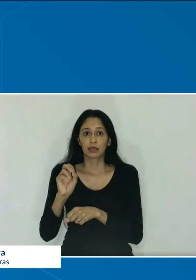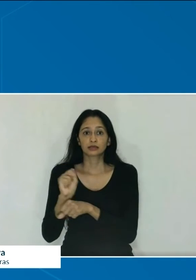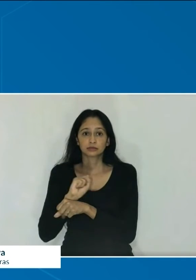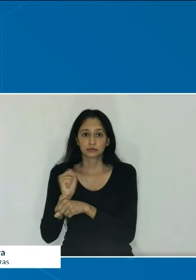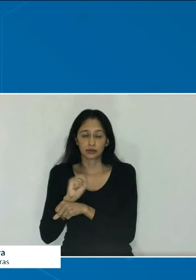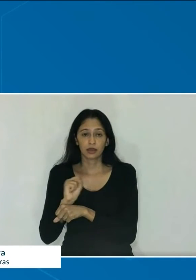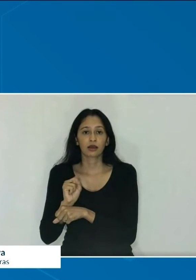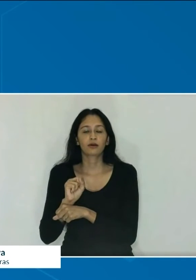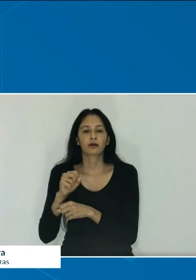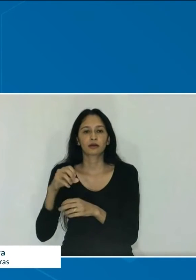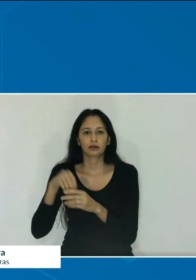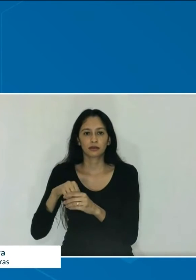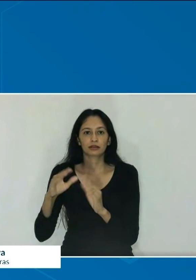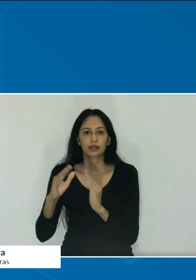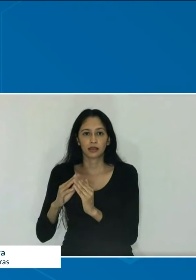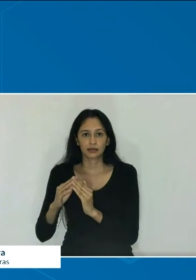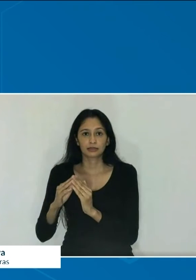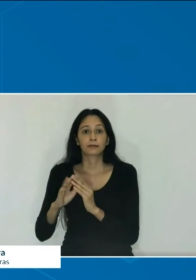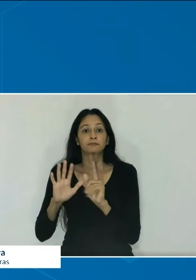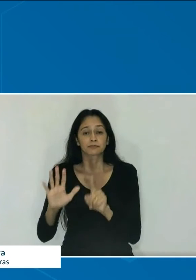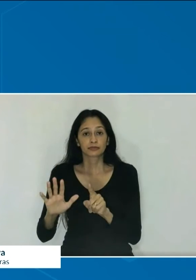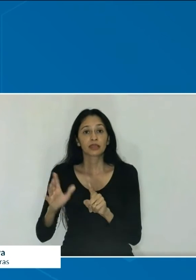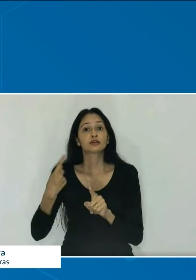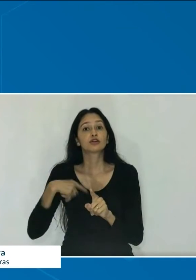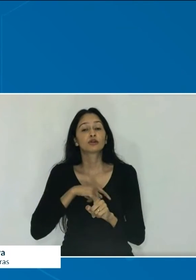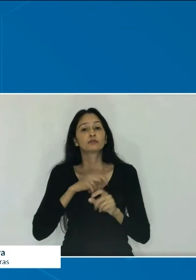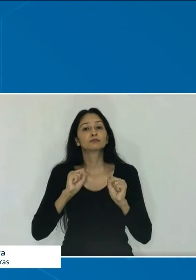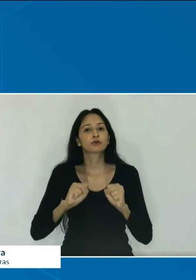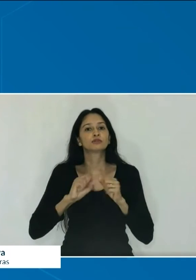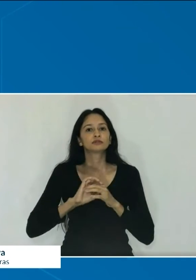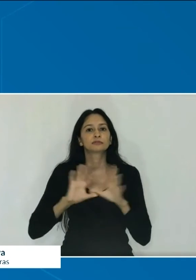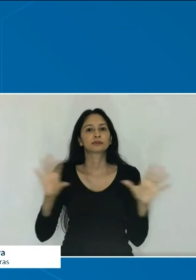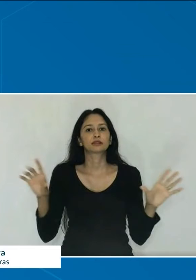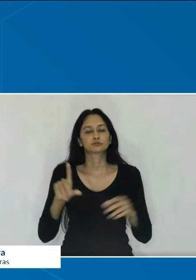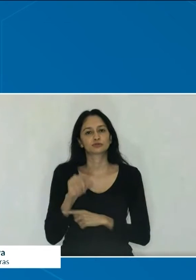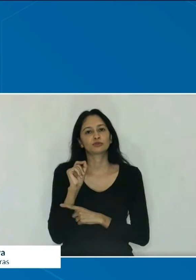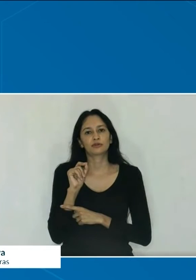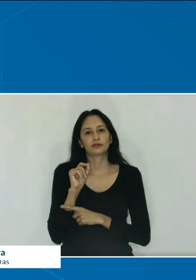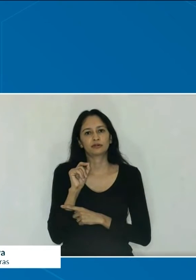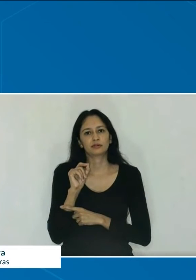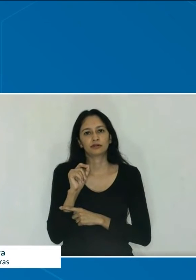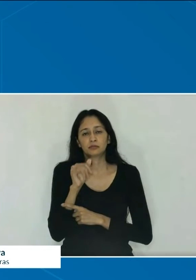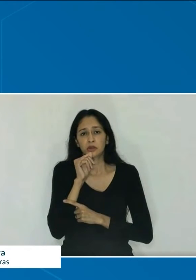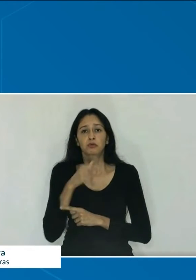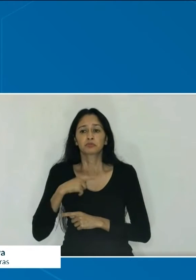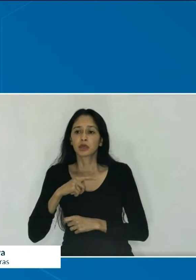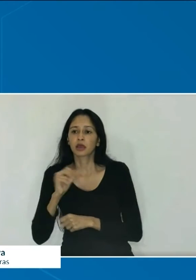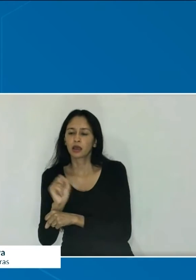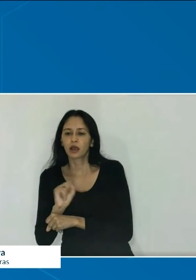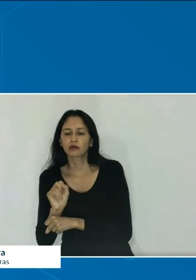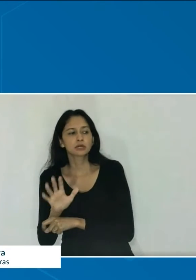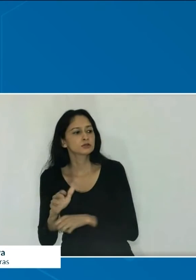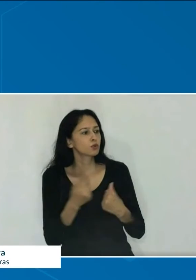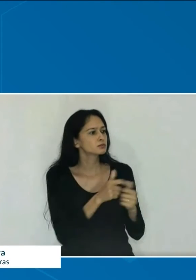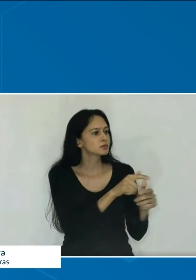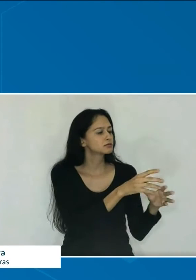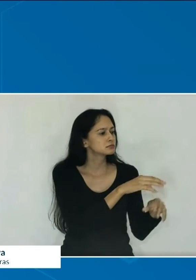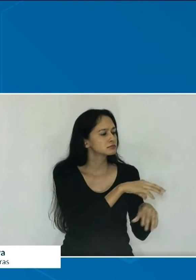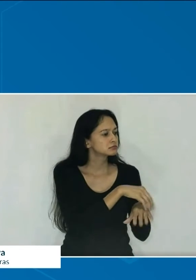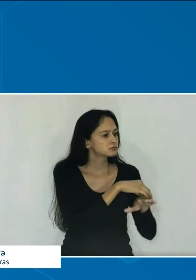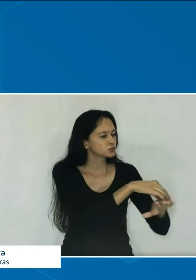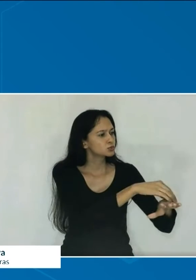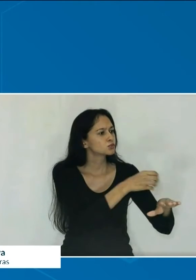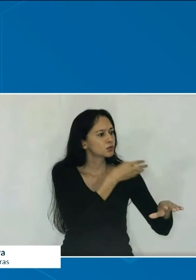e um helicóptero. Só que a gente tem que ter a opção, se a gente quer ou não utilizar esses serviços, e poder usar um serviço de transporte público de